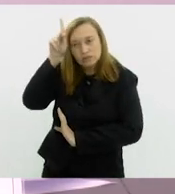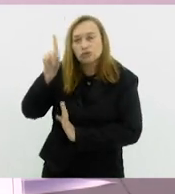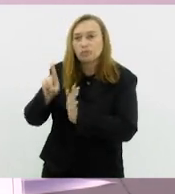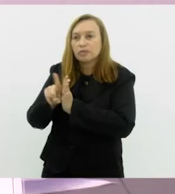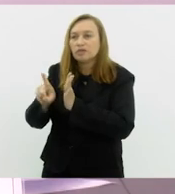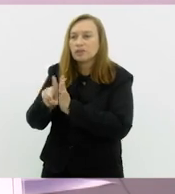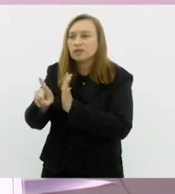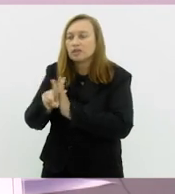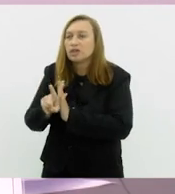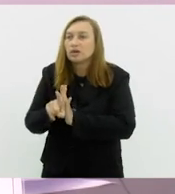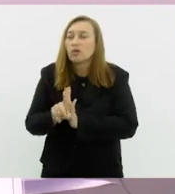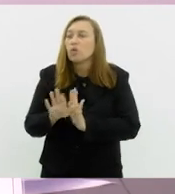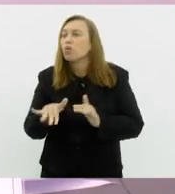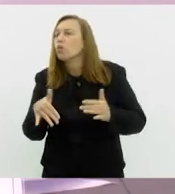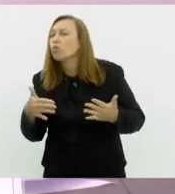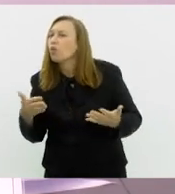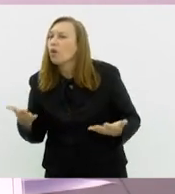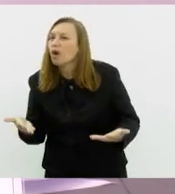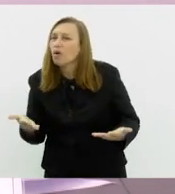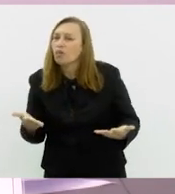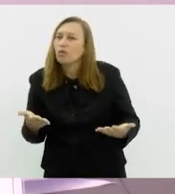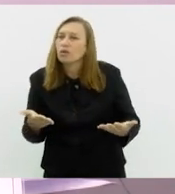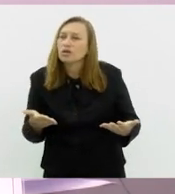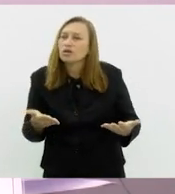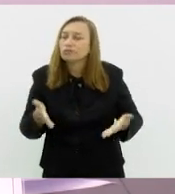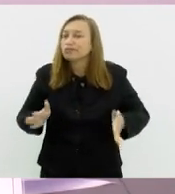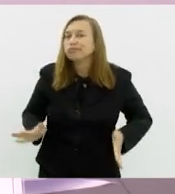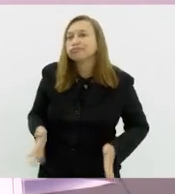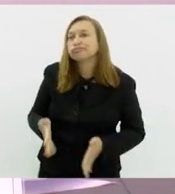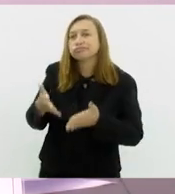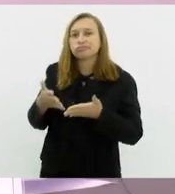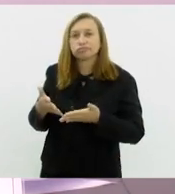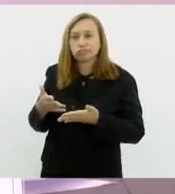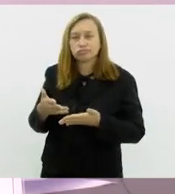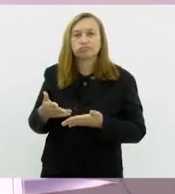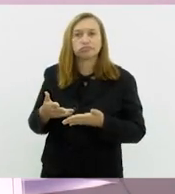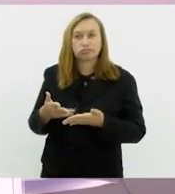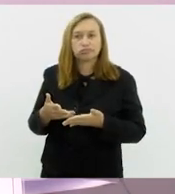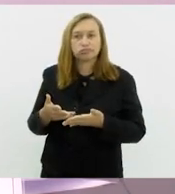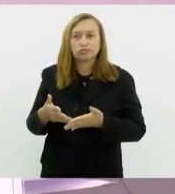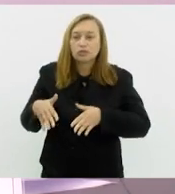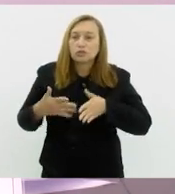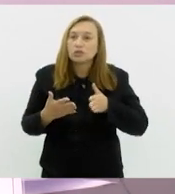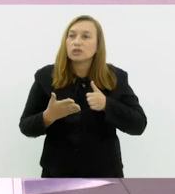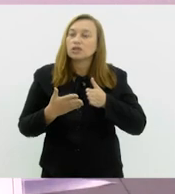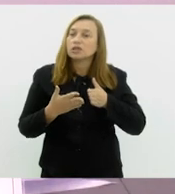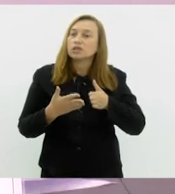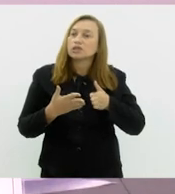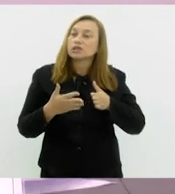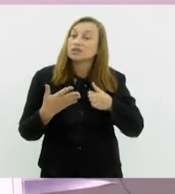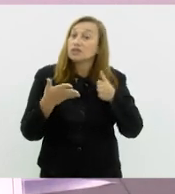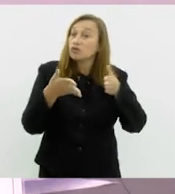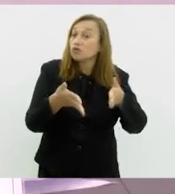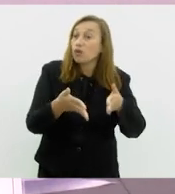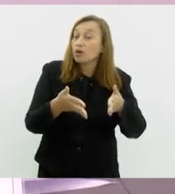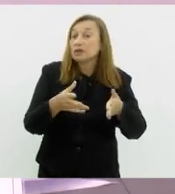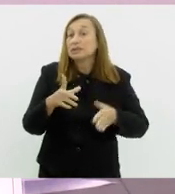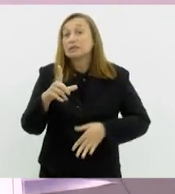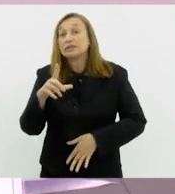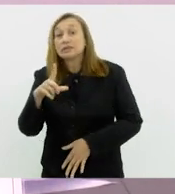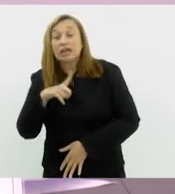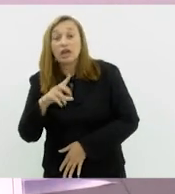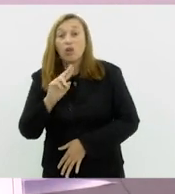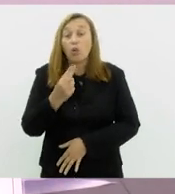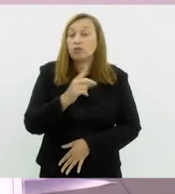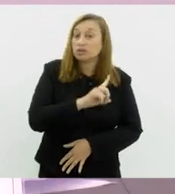quais são as iniciativas nesse caminho, se há ou se não há, porque o fato de